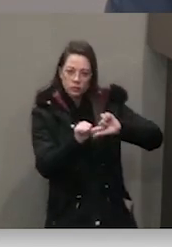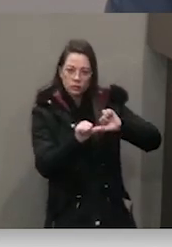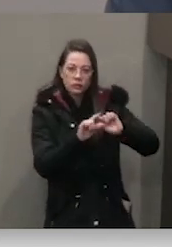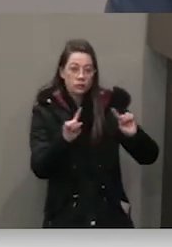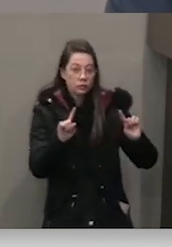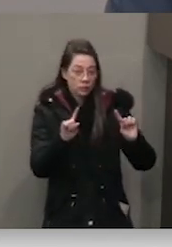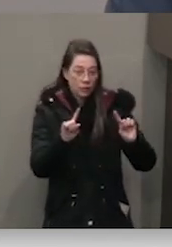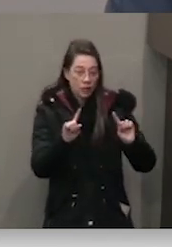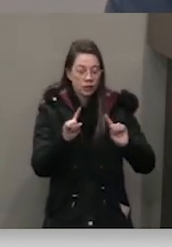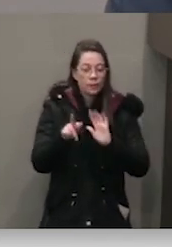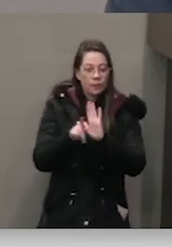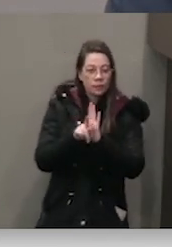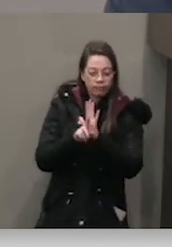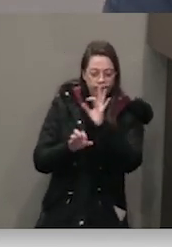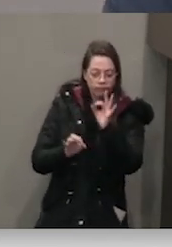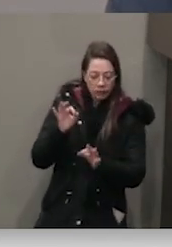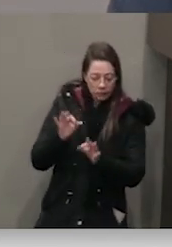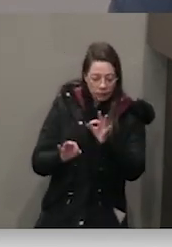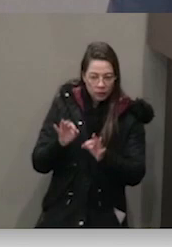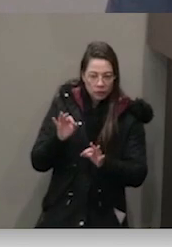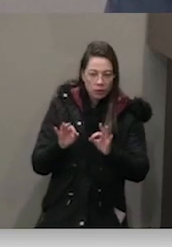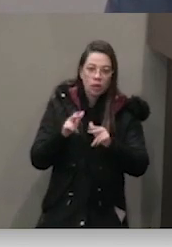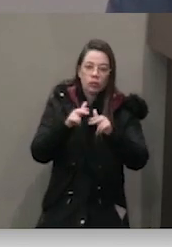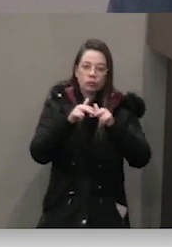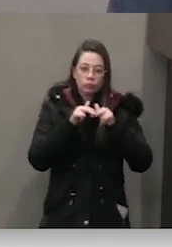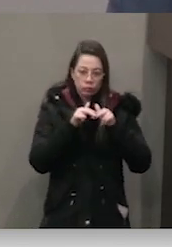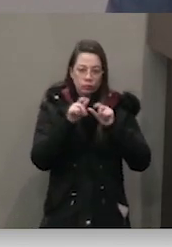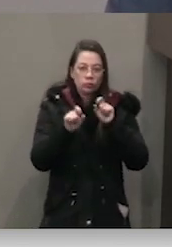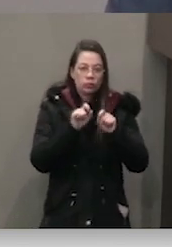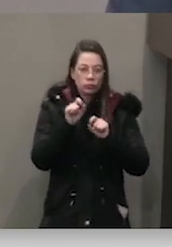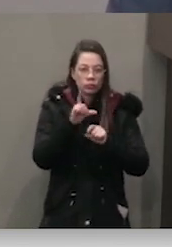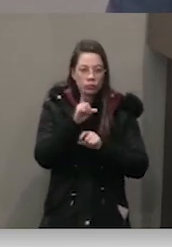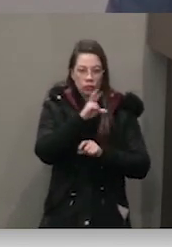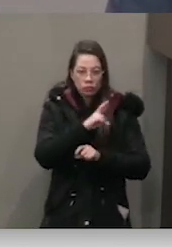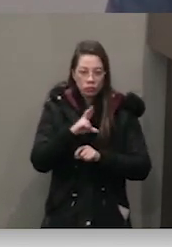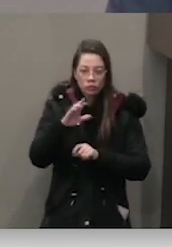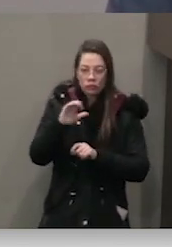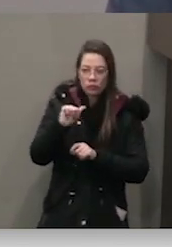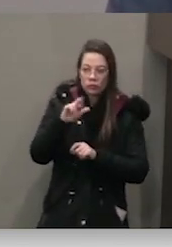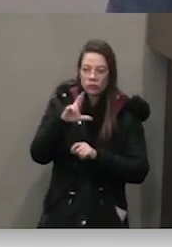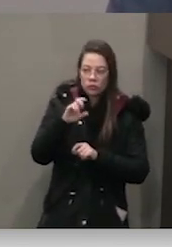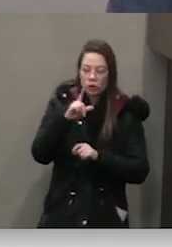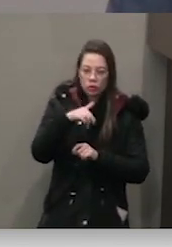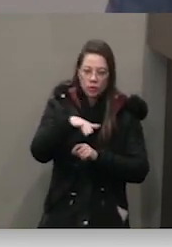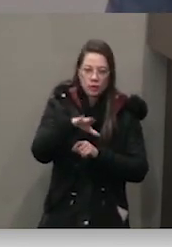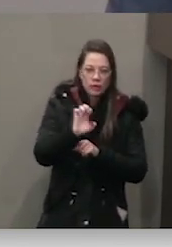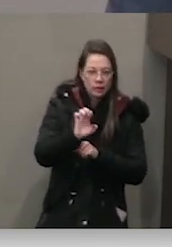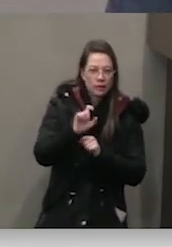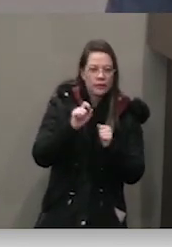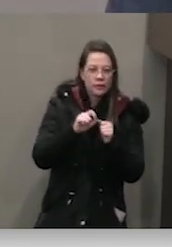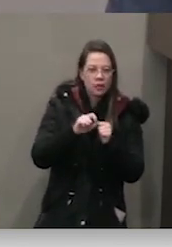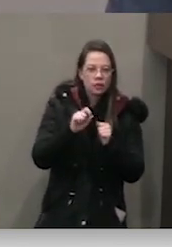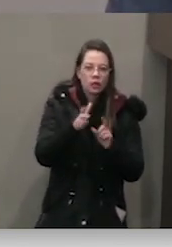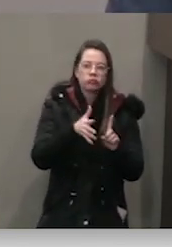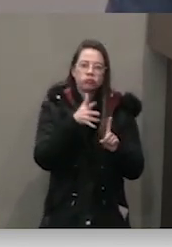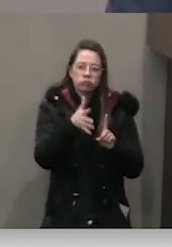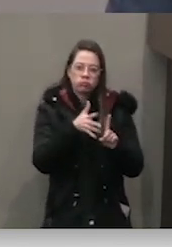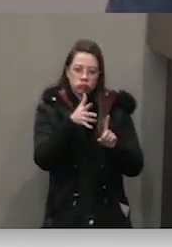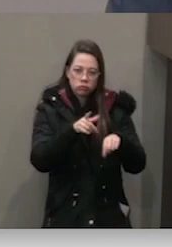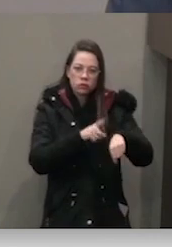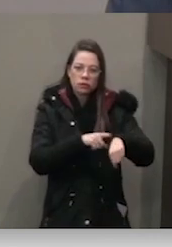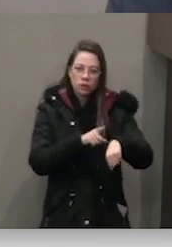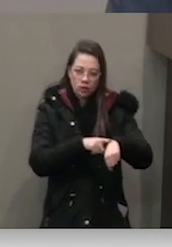parte jurídica. Então, por isso, a doutora Caroline Tans fará o uso do